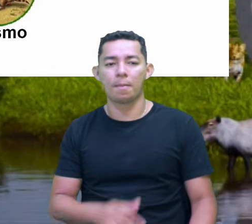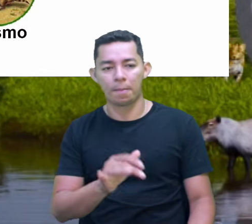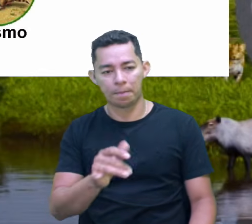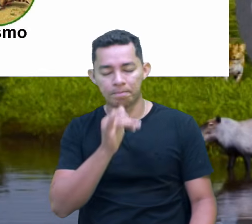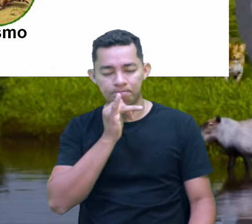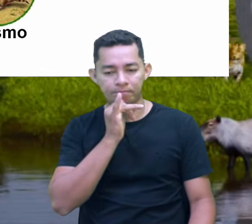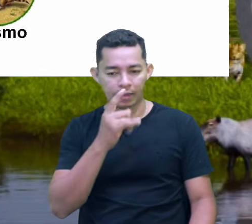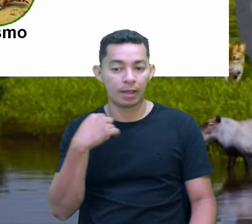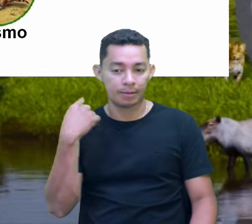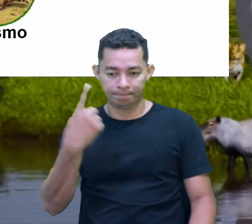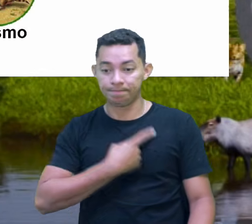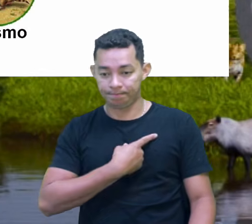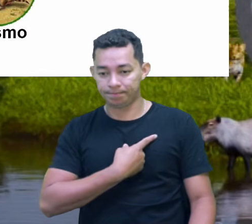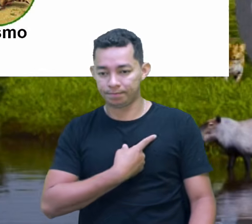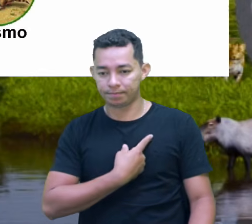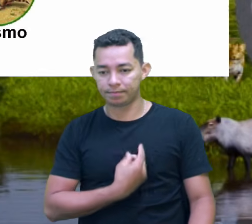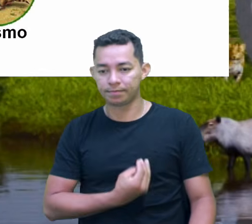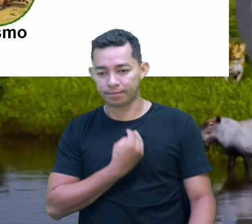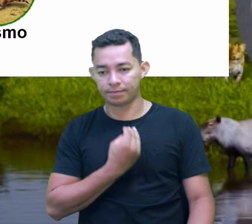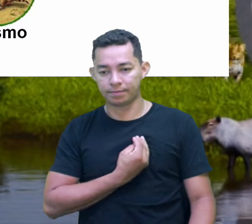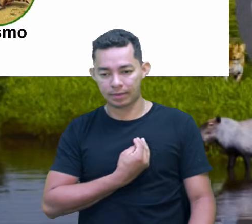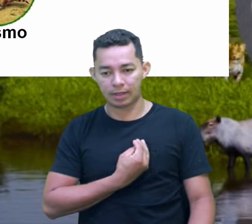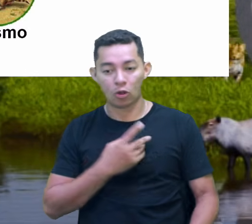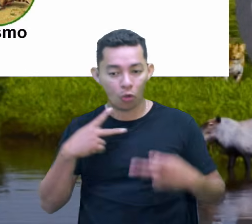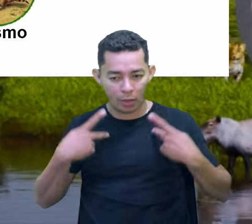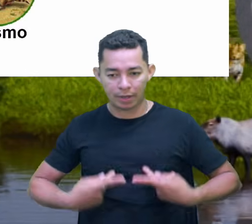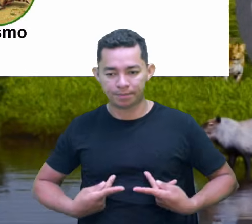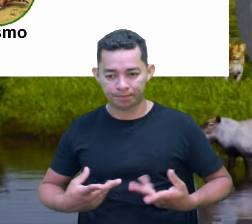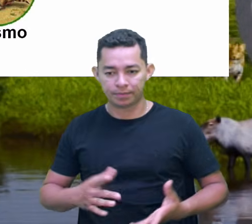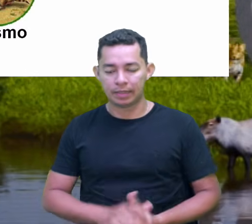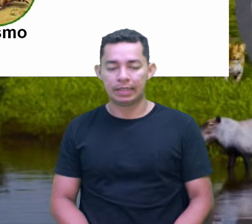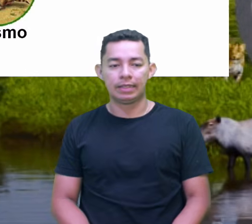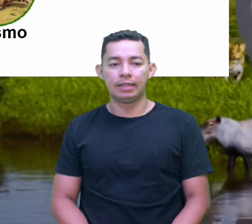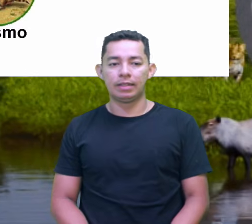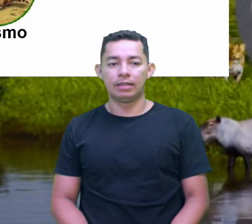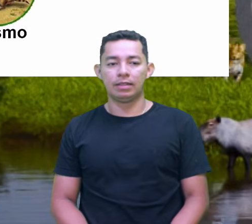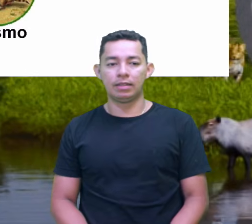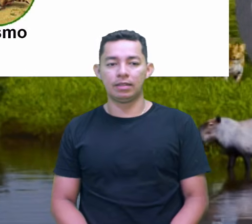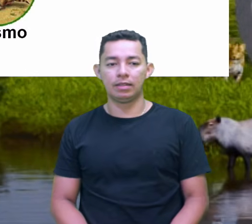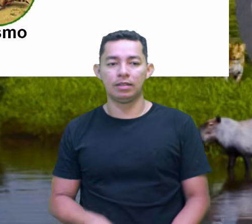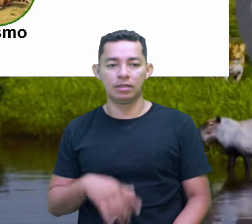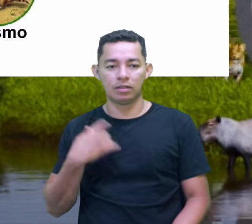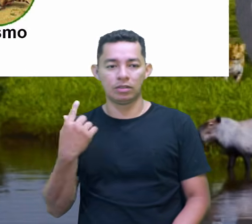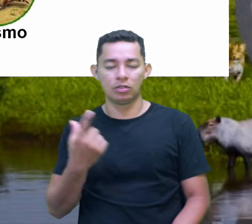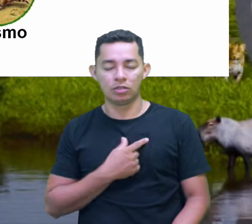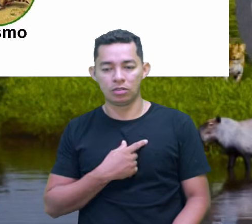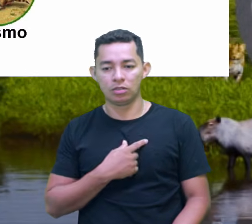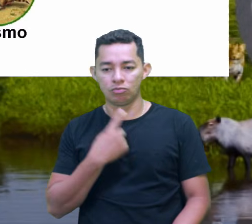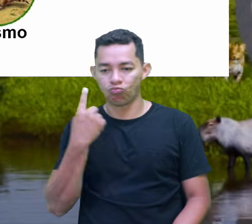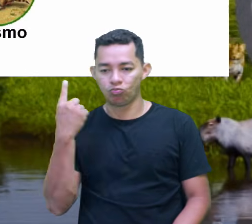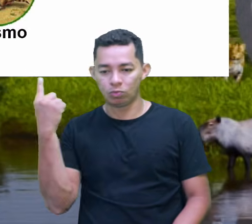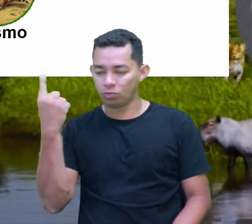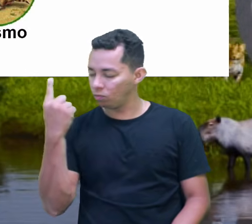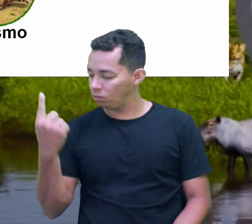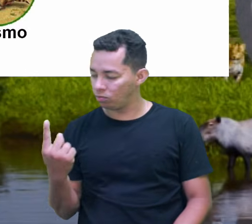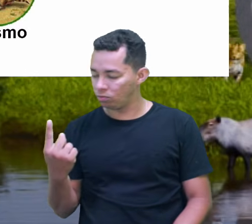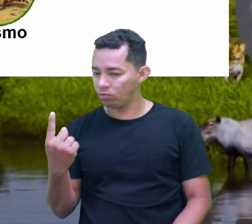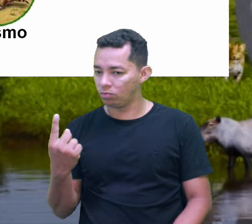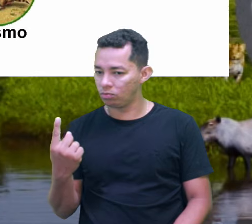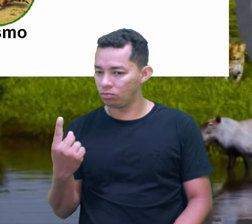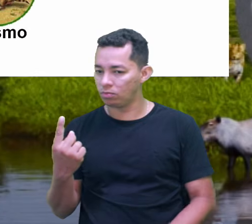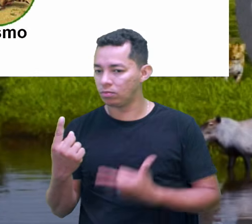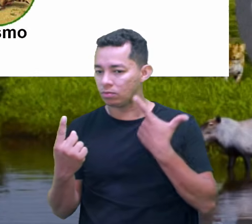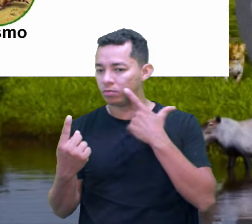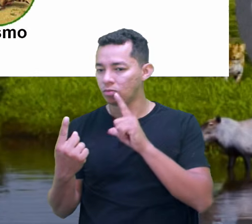nós somos seres vivos, mas nós, por si só, nós